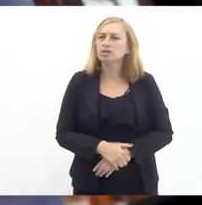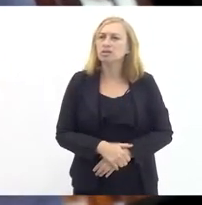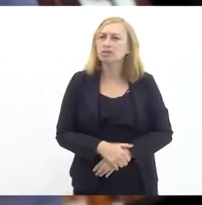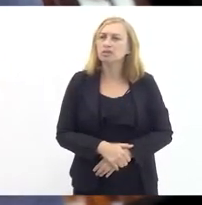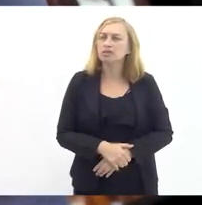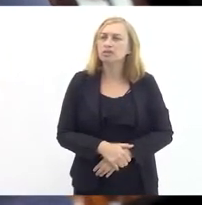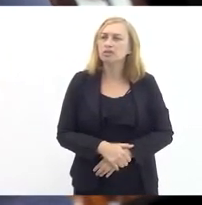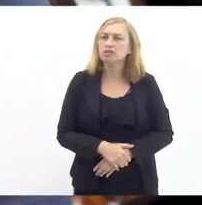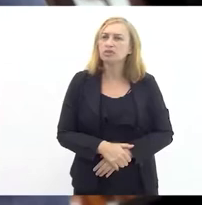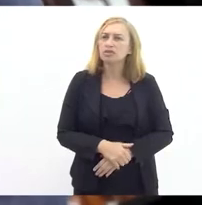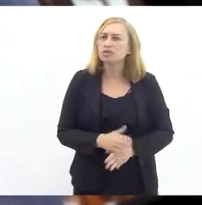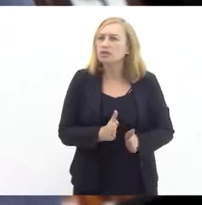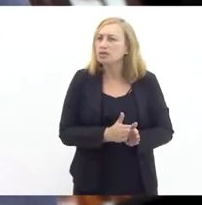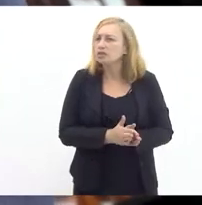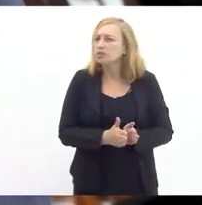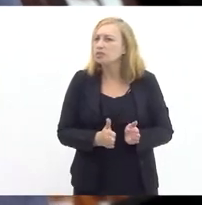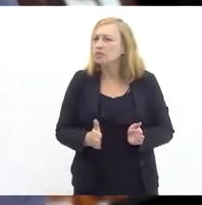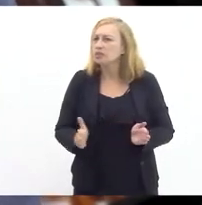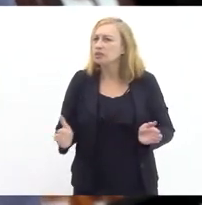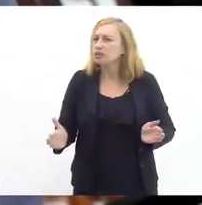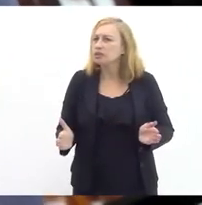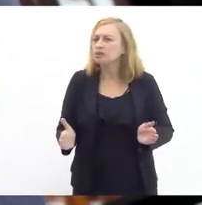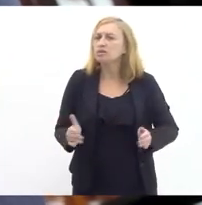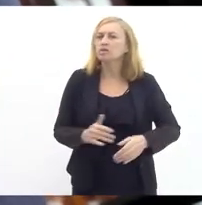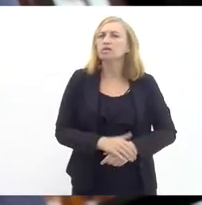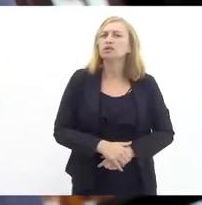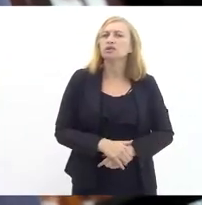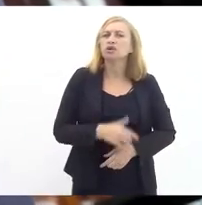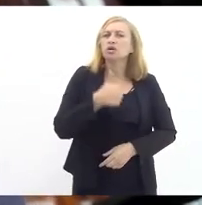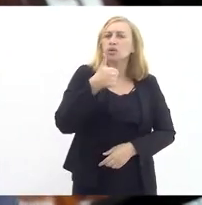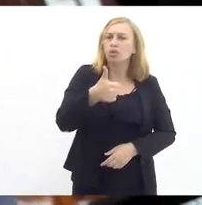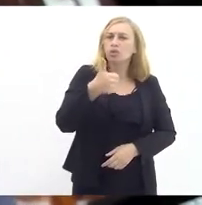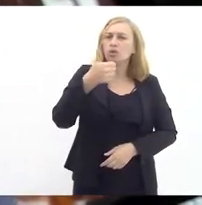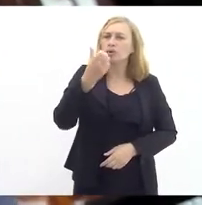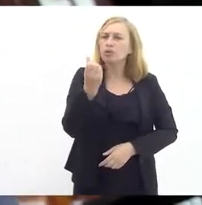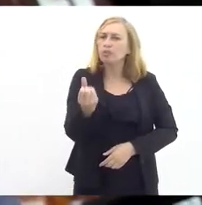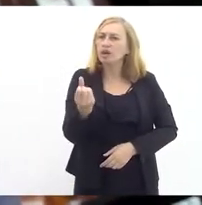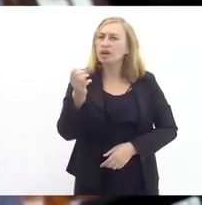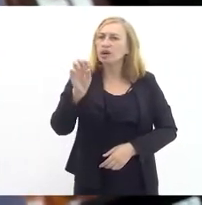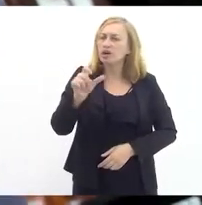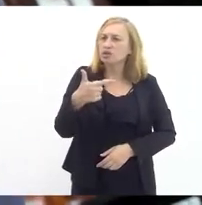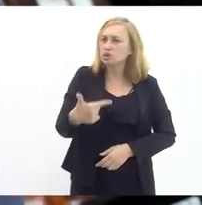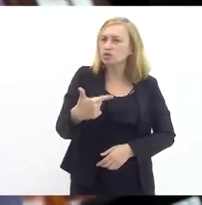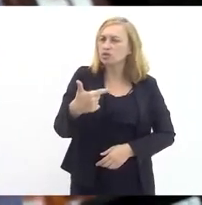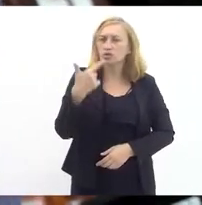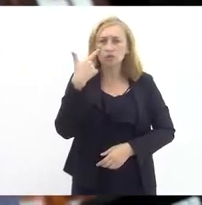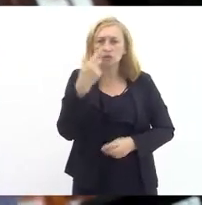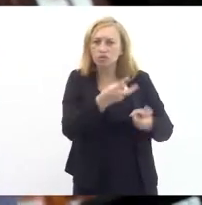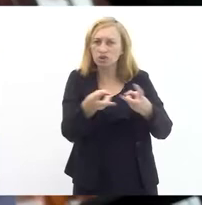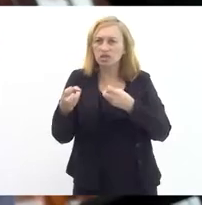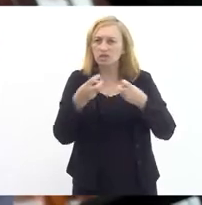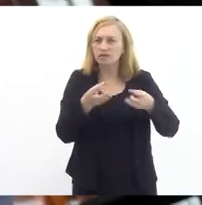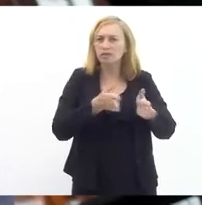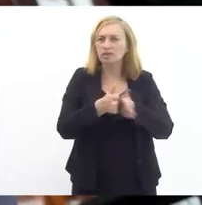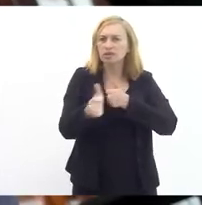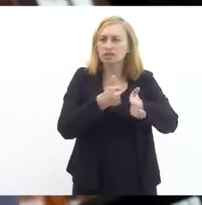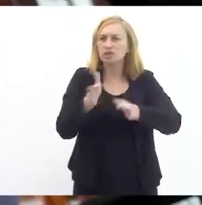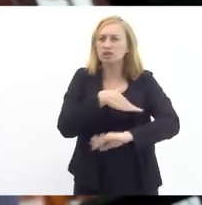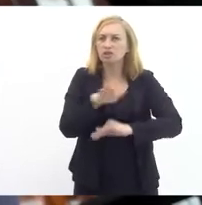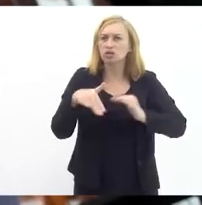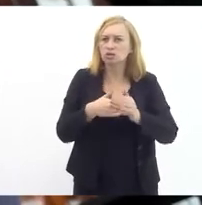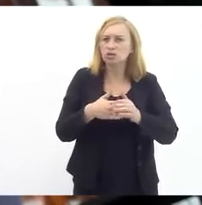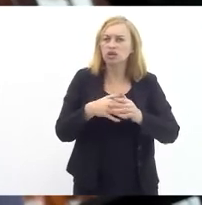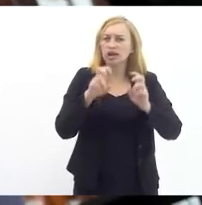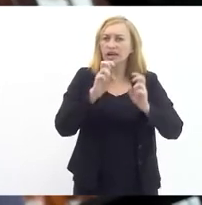a gente inaugurou um processo, processo 162, onde fizemos o levantamento das condições de acessibilidade de todas as estações.